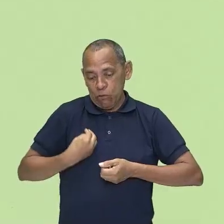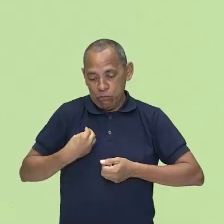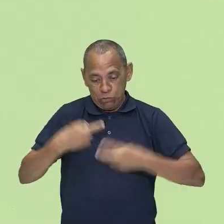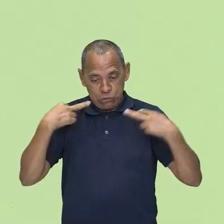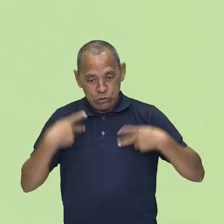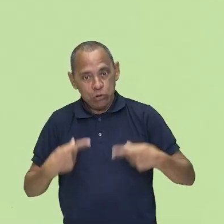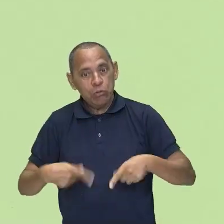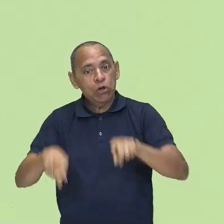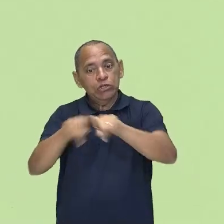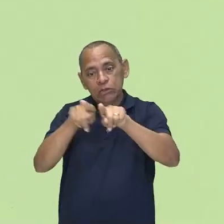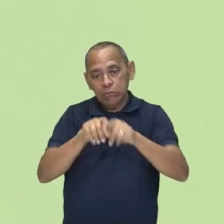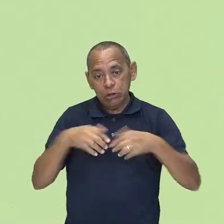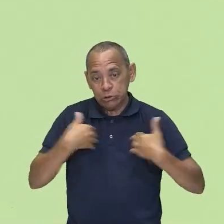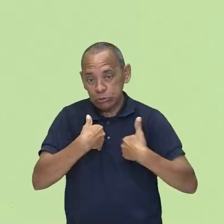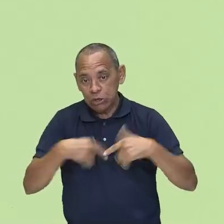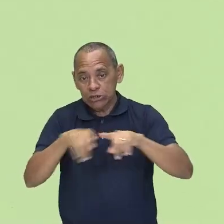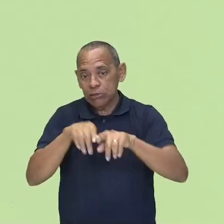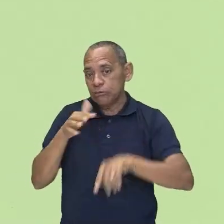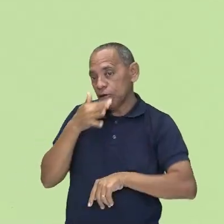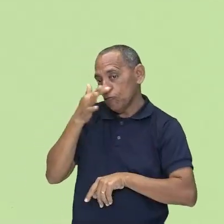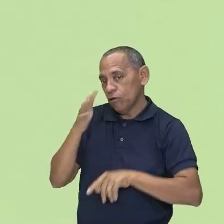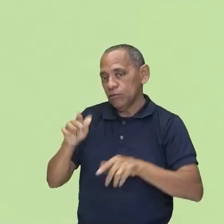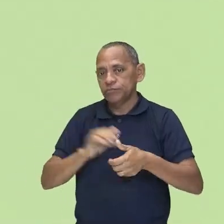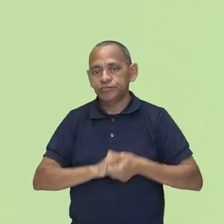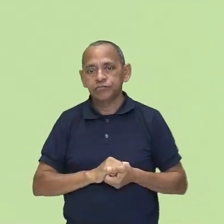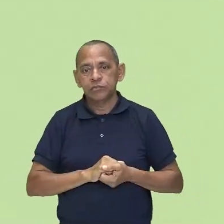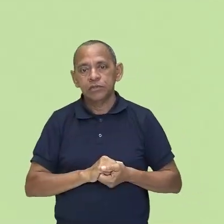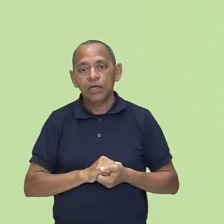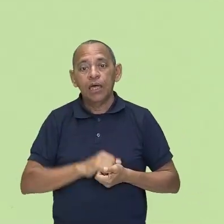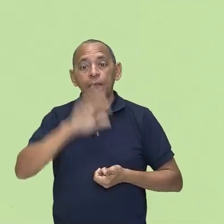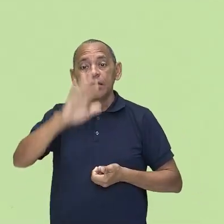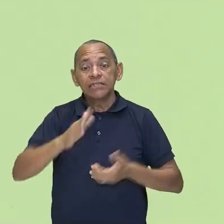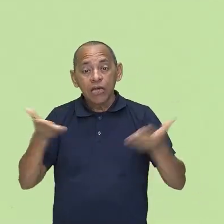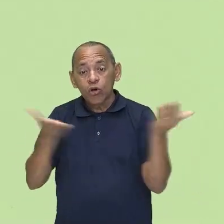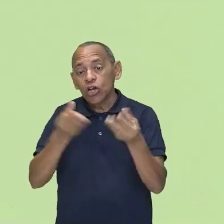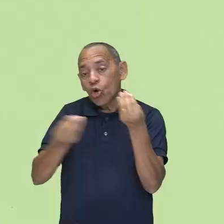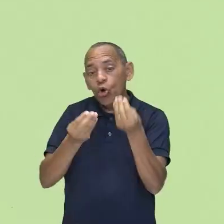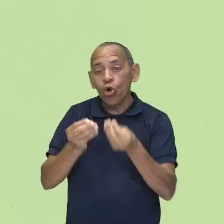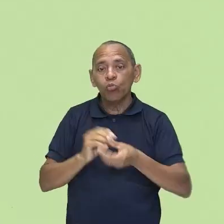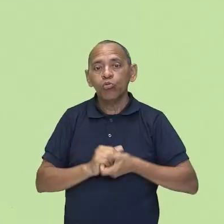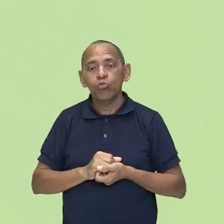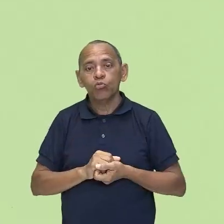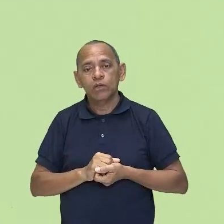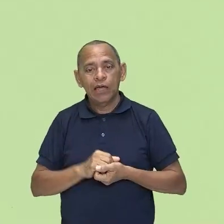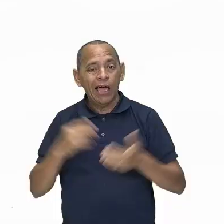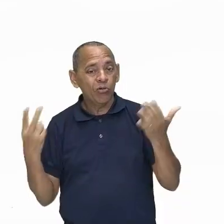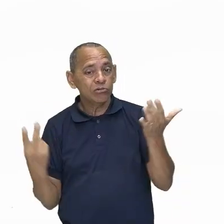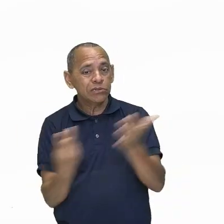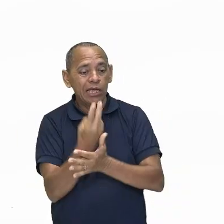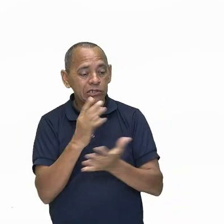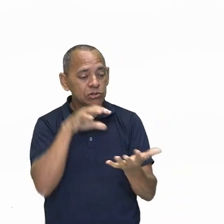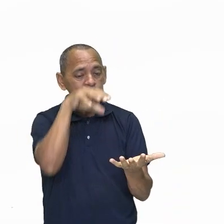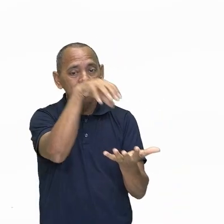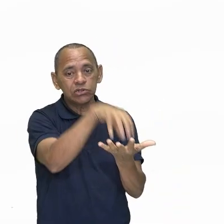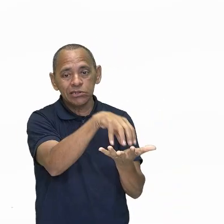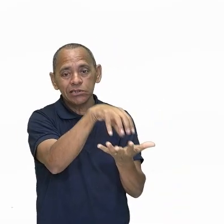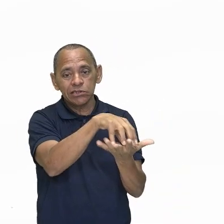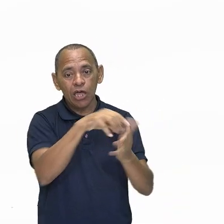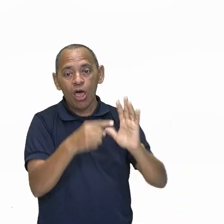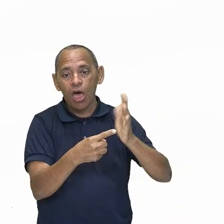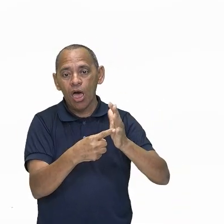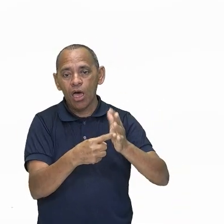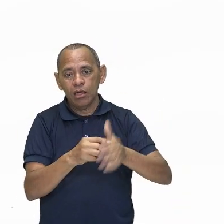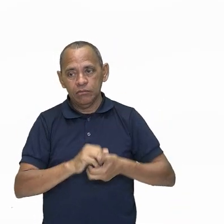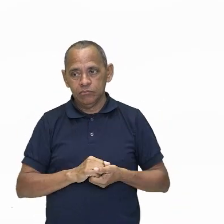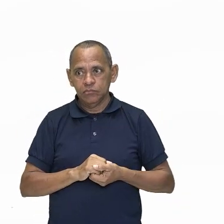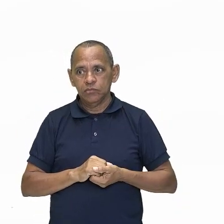para vocês. Aí temos agora como é que funciona, na verdade, uma usina nuclear. E aí nós vamos aqui colocar o seguinte